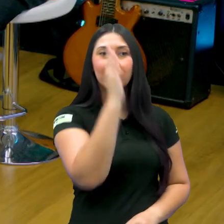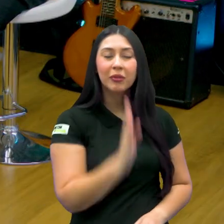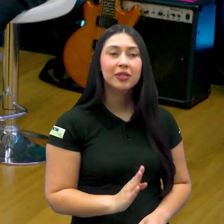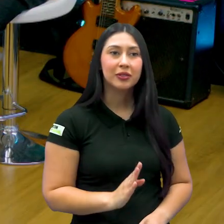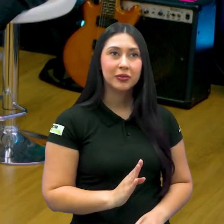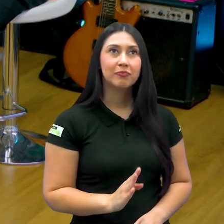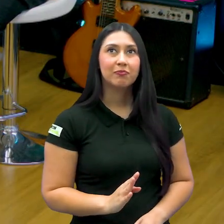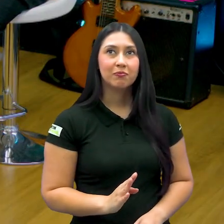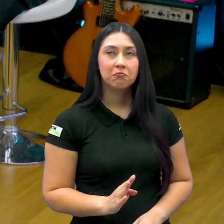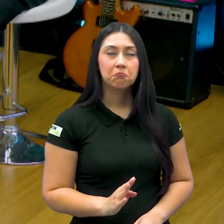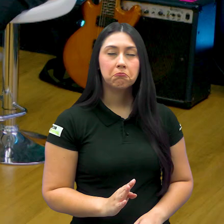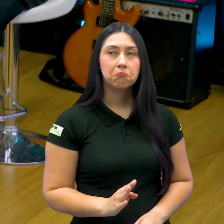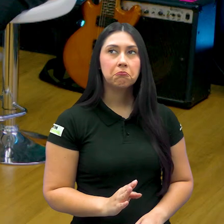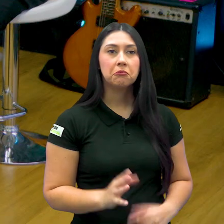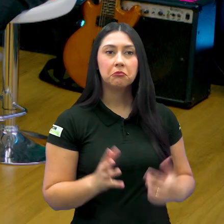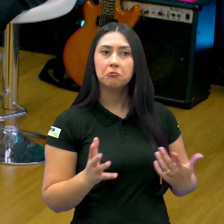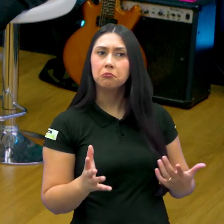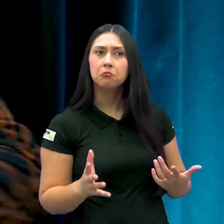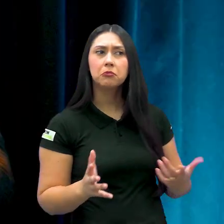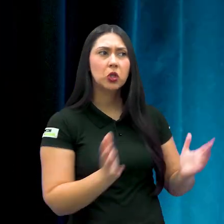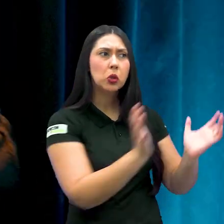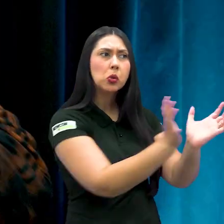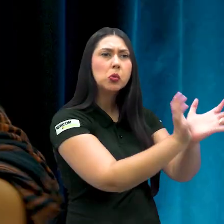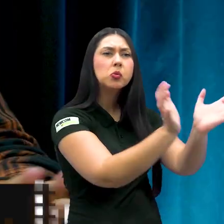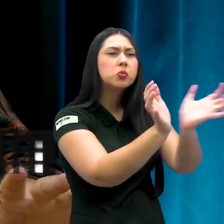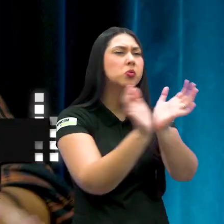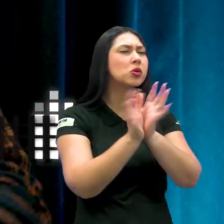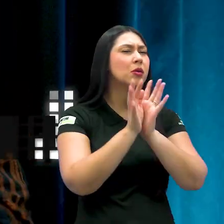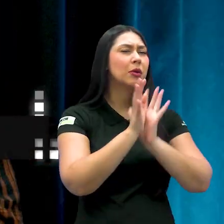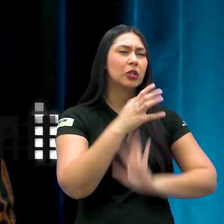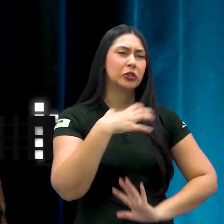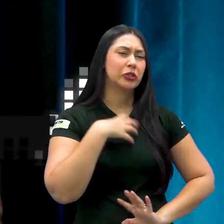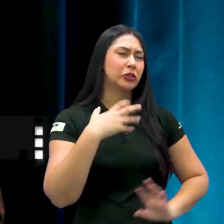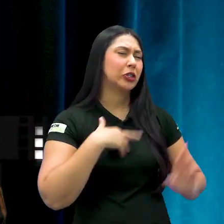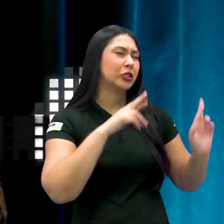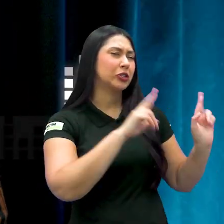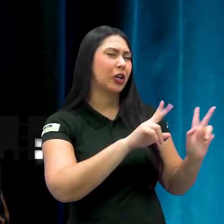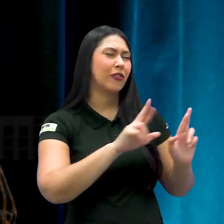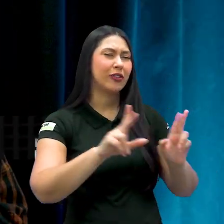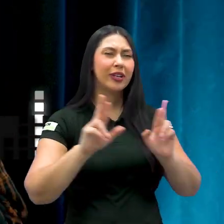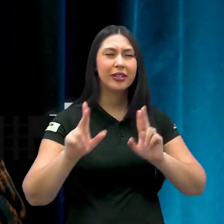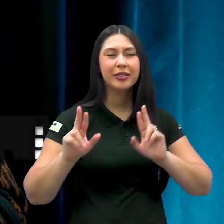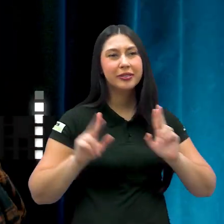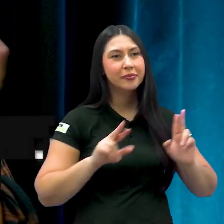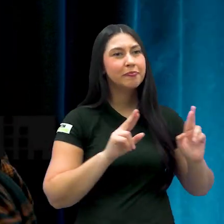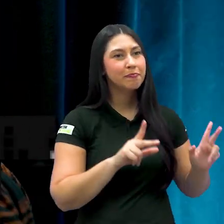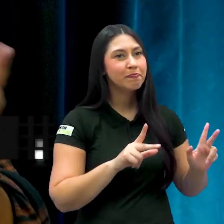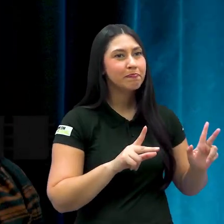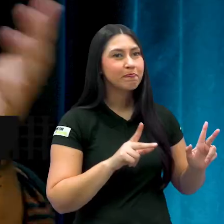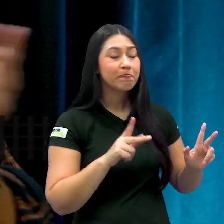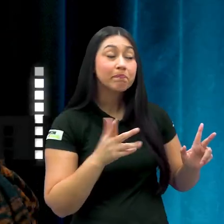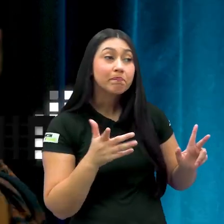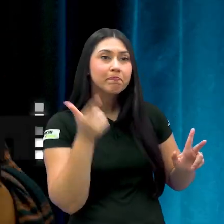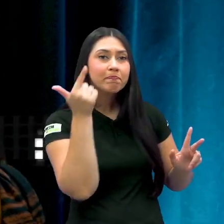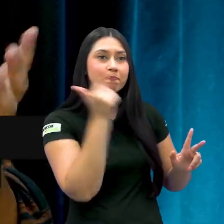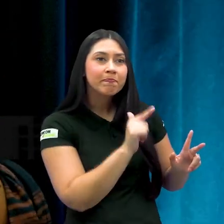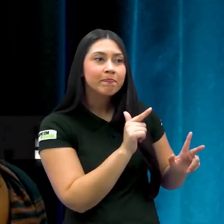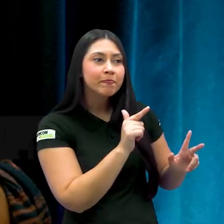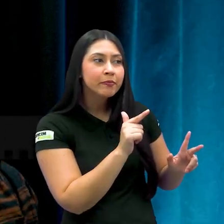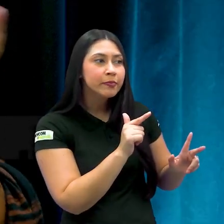tem várias bandas de vários estilos no indie, assim, e aí você consegue